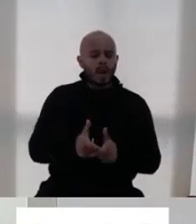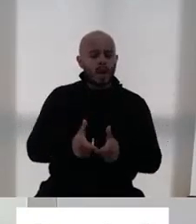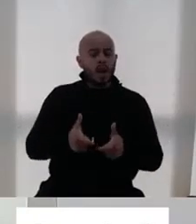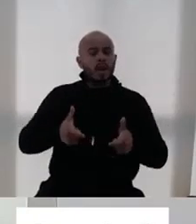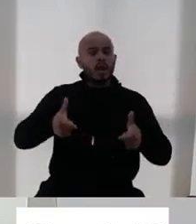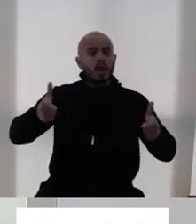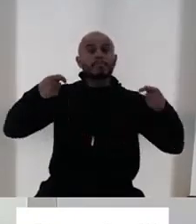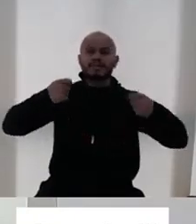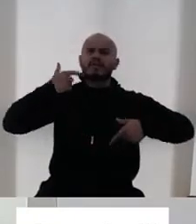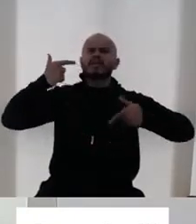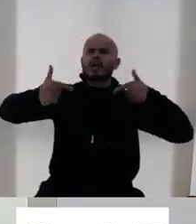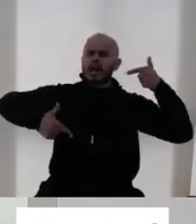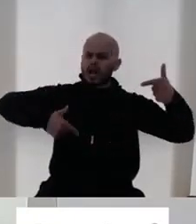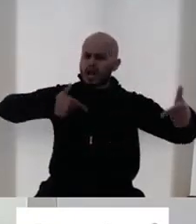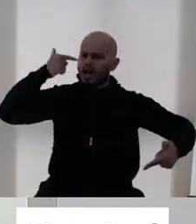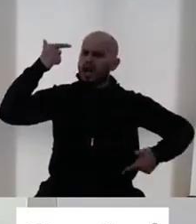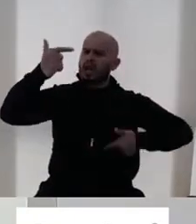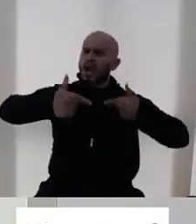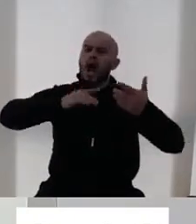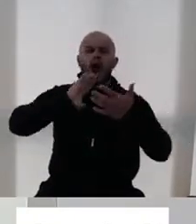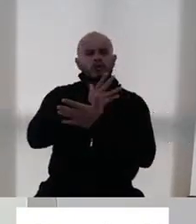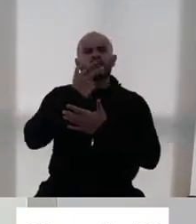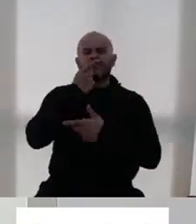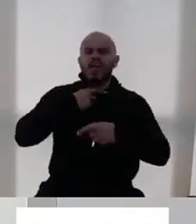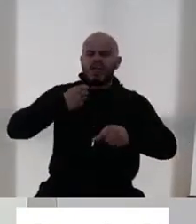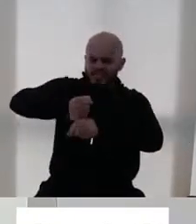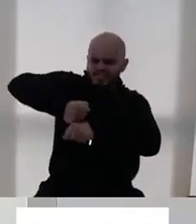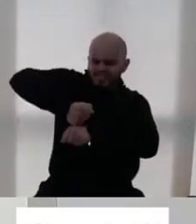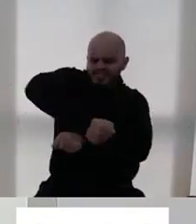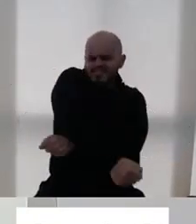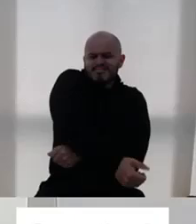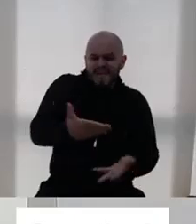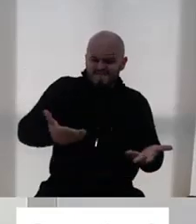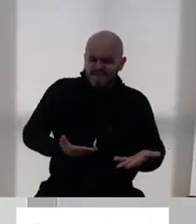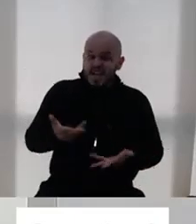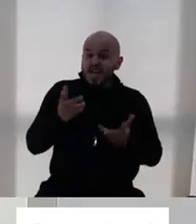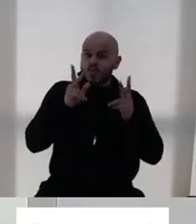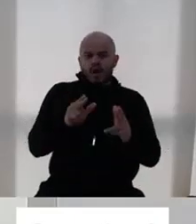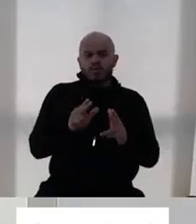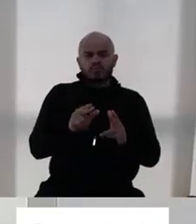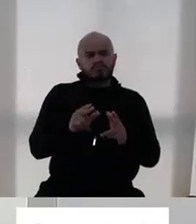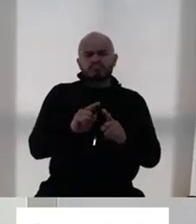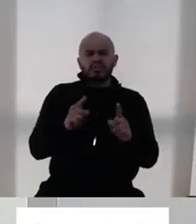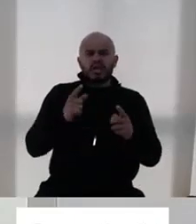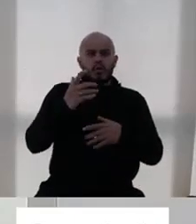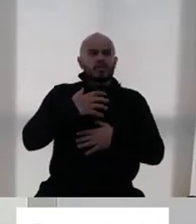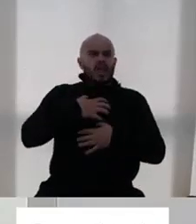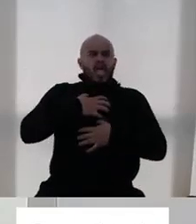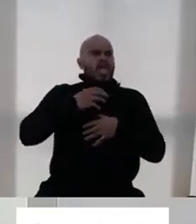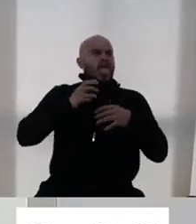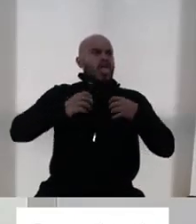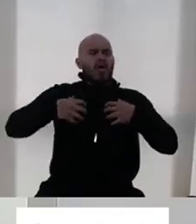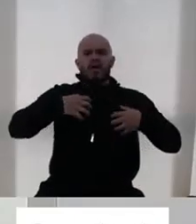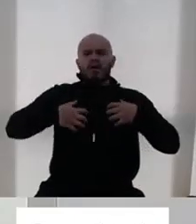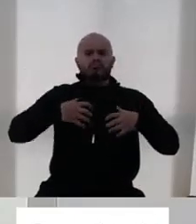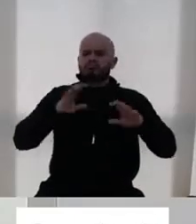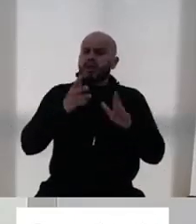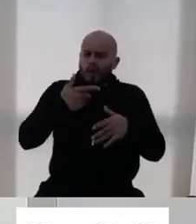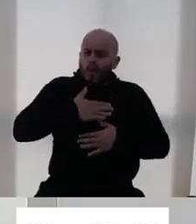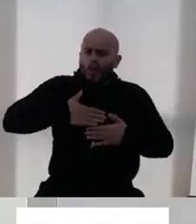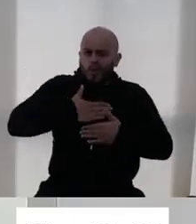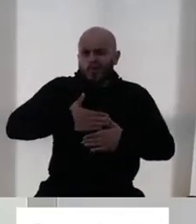muito, trabalhávamos, como diz alguns, como escravos, mas eu sempre tive prazer de trabalhar, então isso não me afetava. Mas o mais